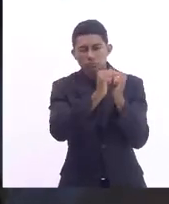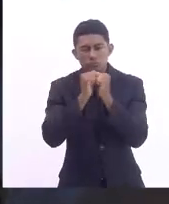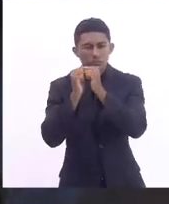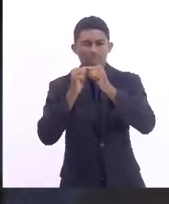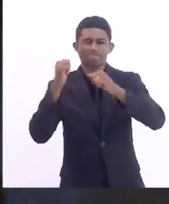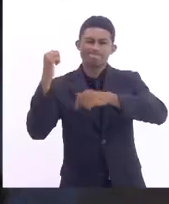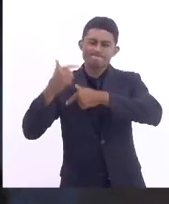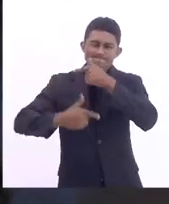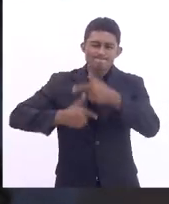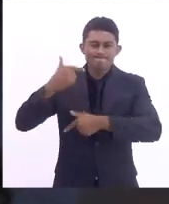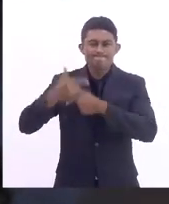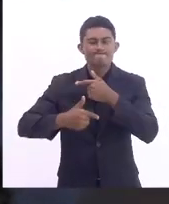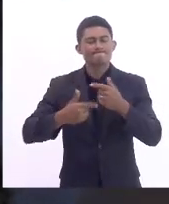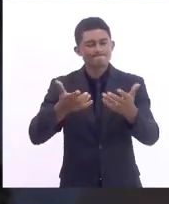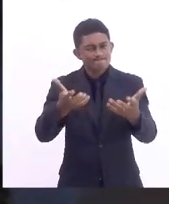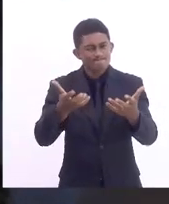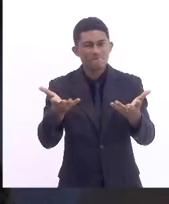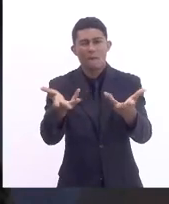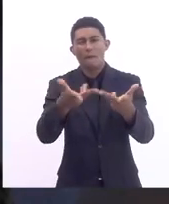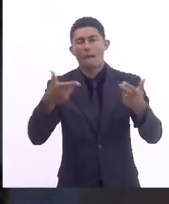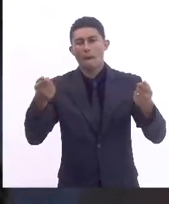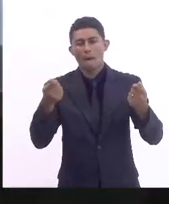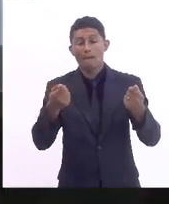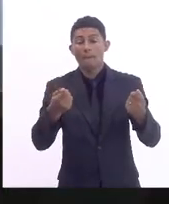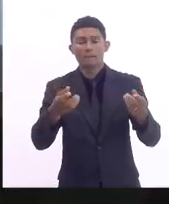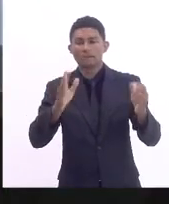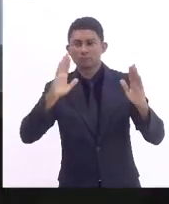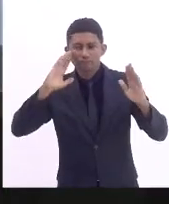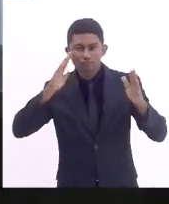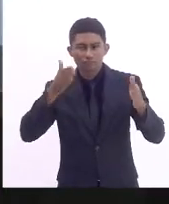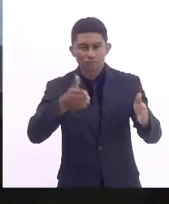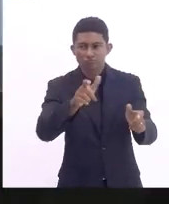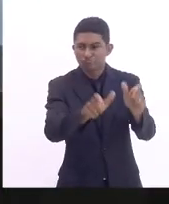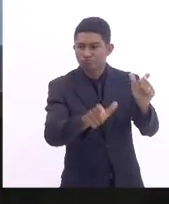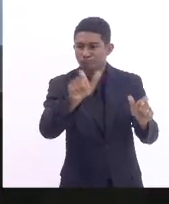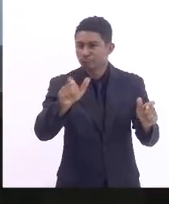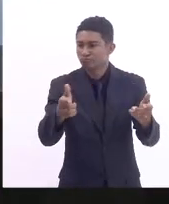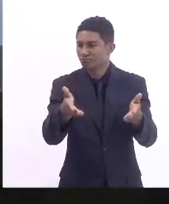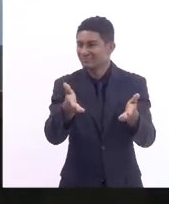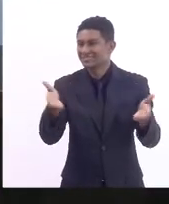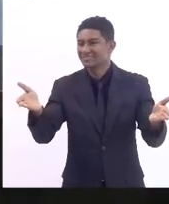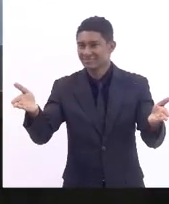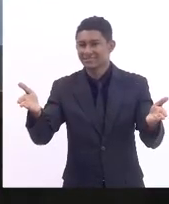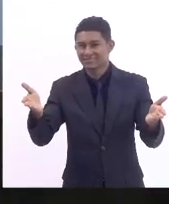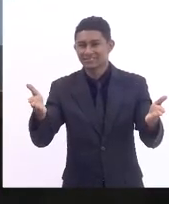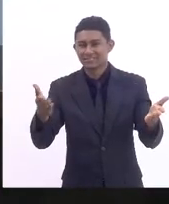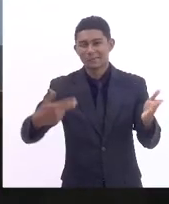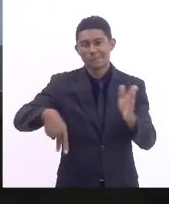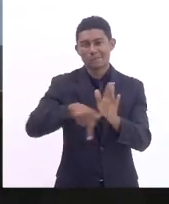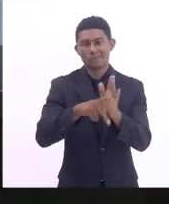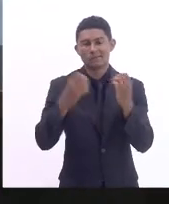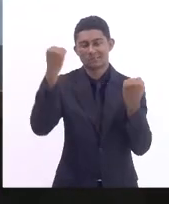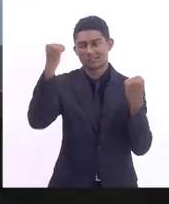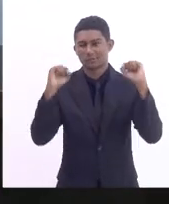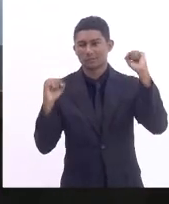em função dos técnicos industriais tá aqui todos né e representando também